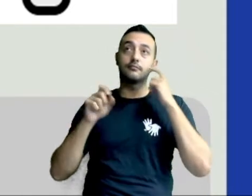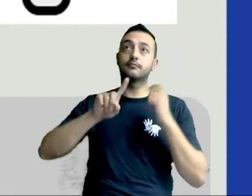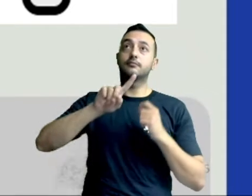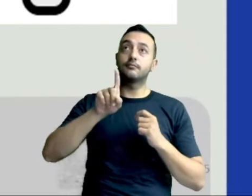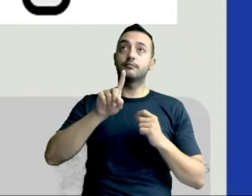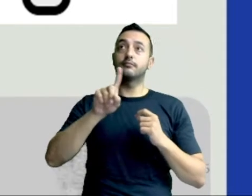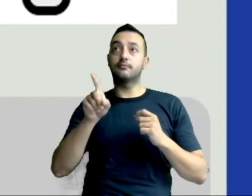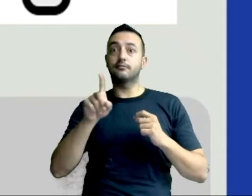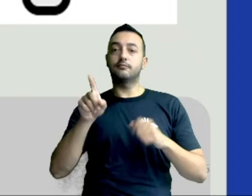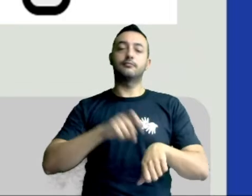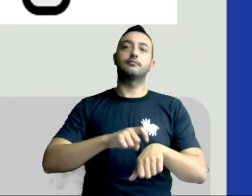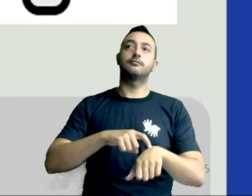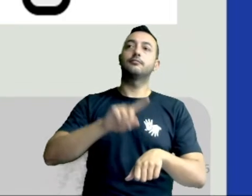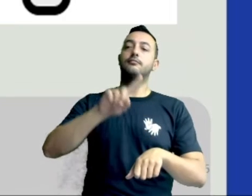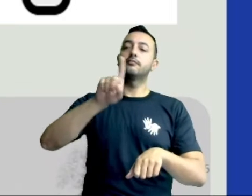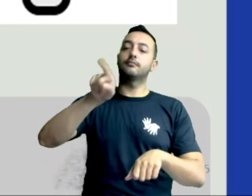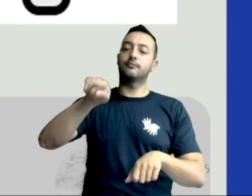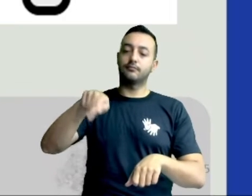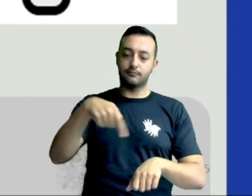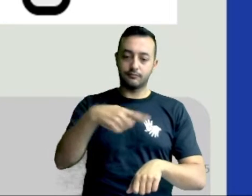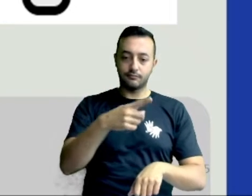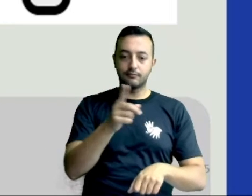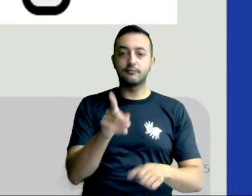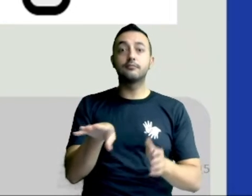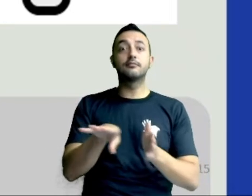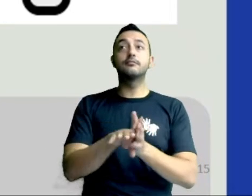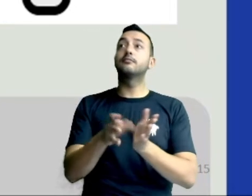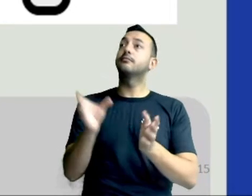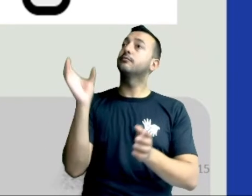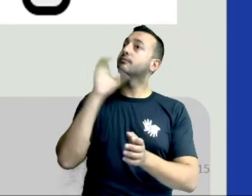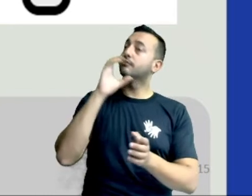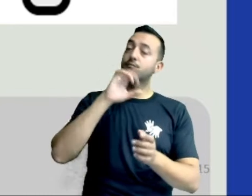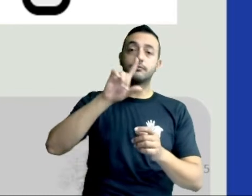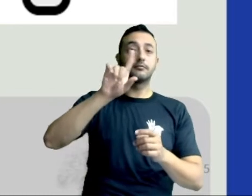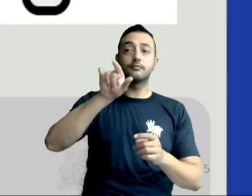Tic-tac, passa a hora. Chega logo o tic-tac.